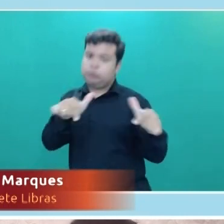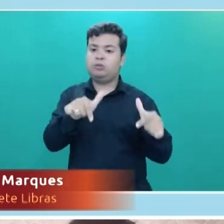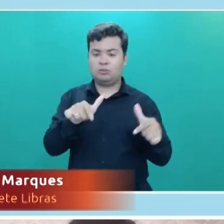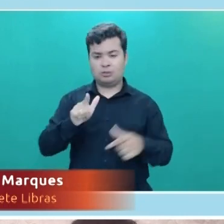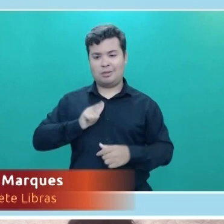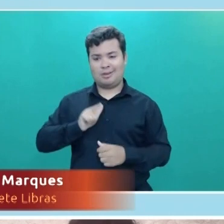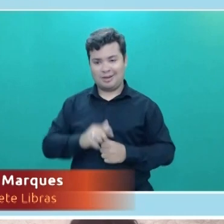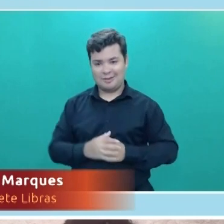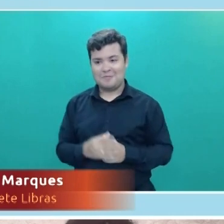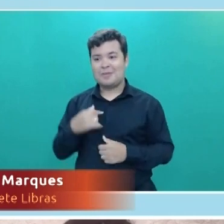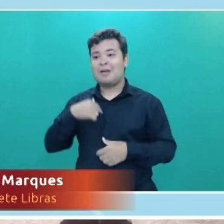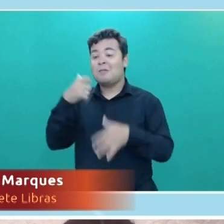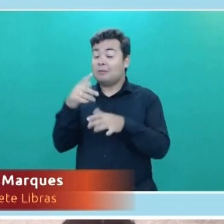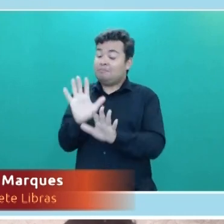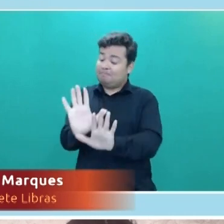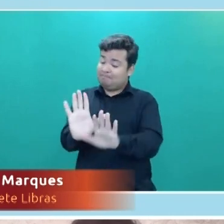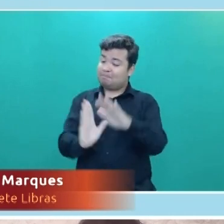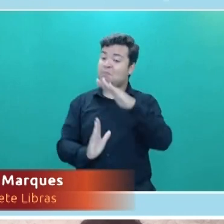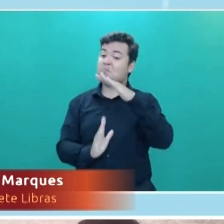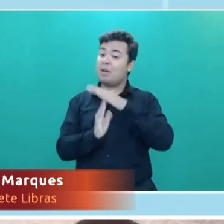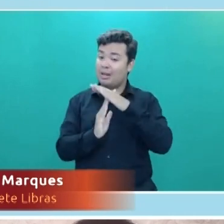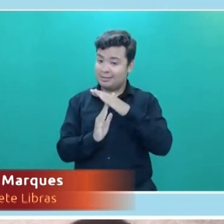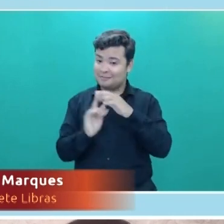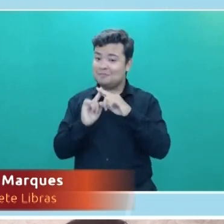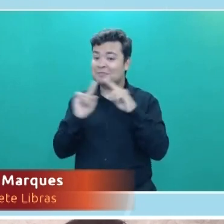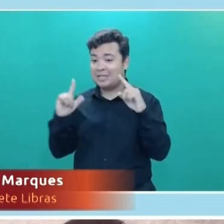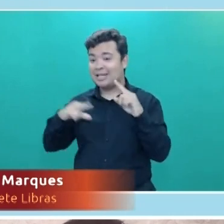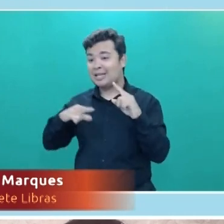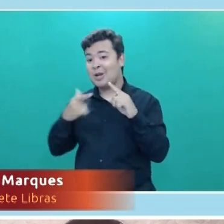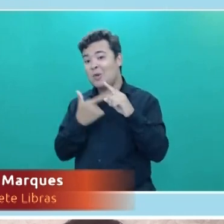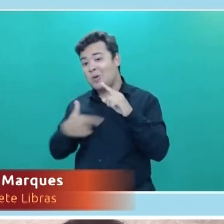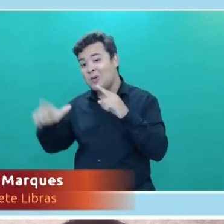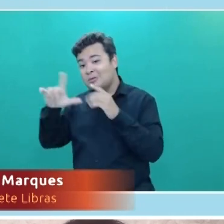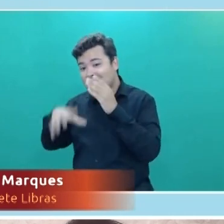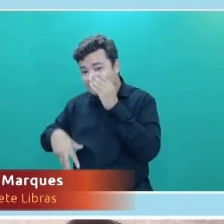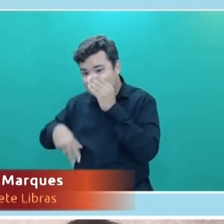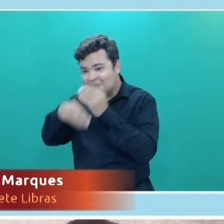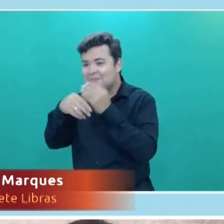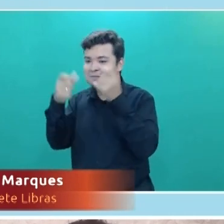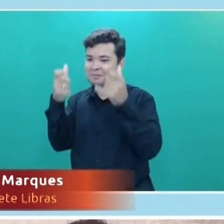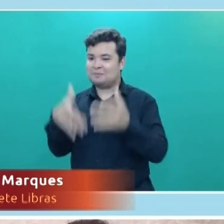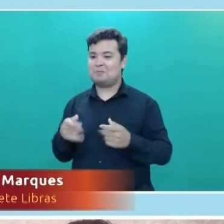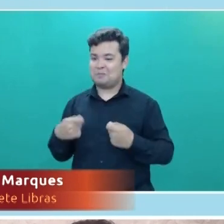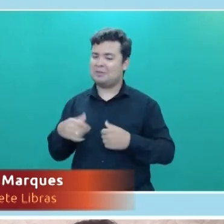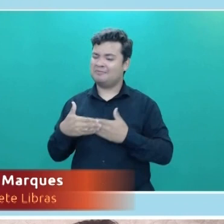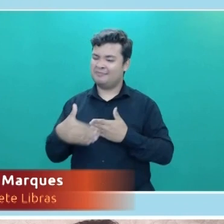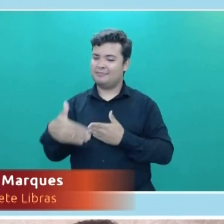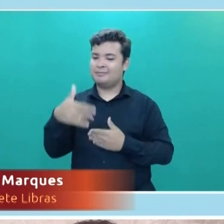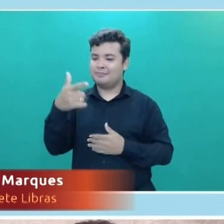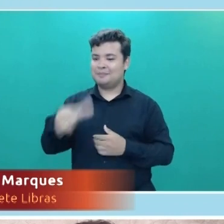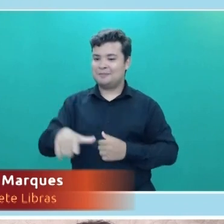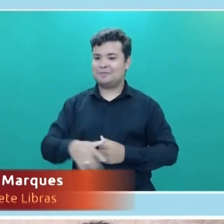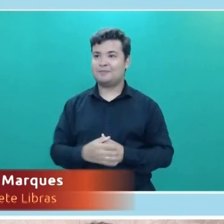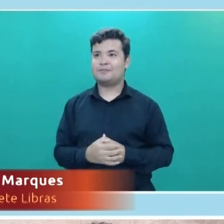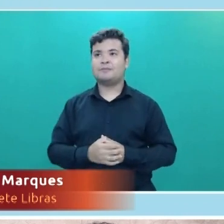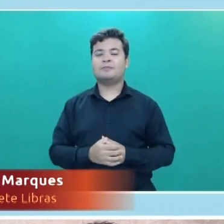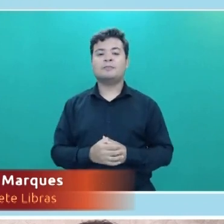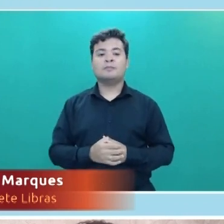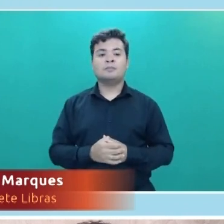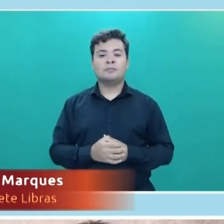parar por aqui, mas tem mais algo que eu preciso falar a respeito disso, que eu recupero já já. Tá bom. Bom,